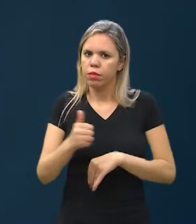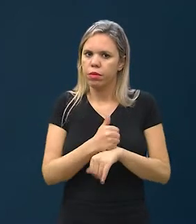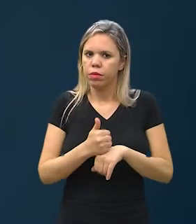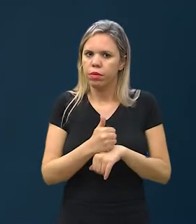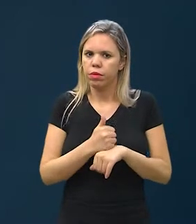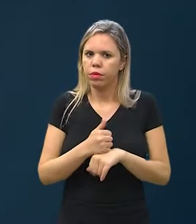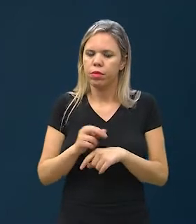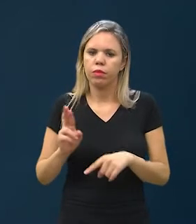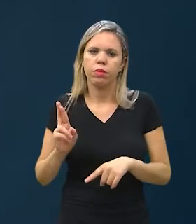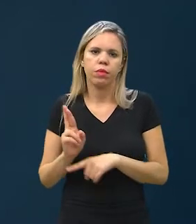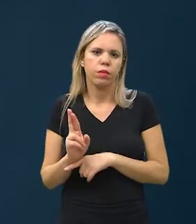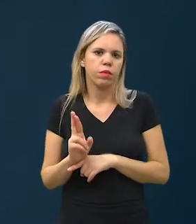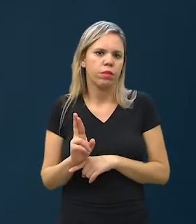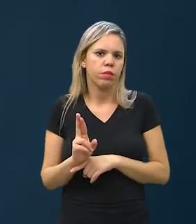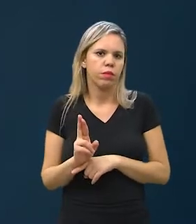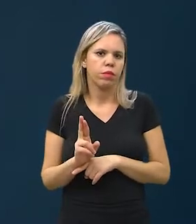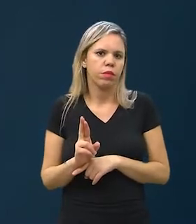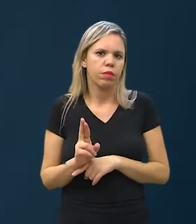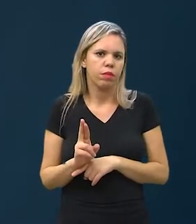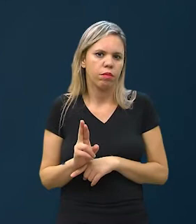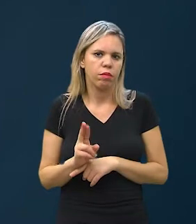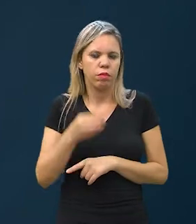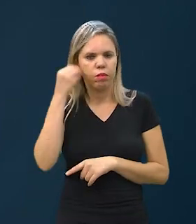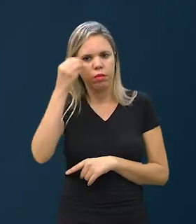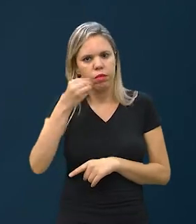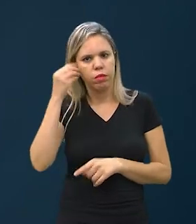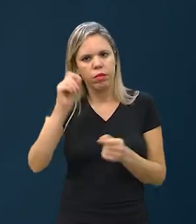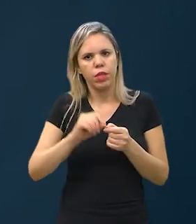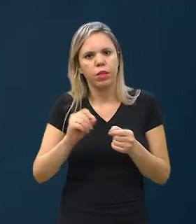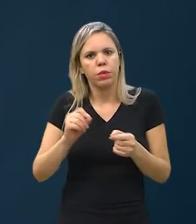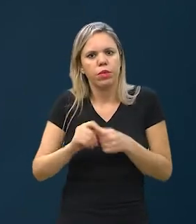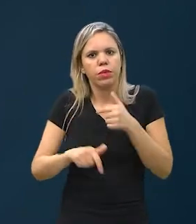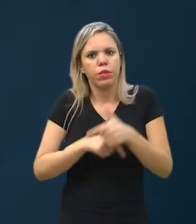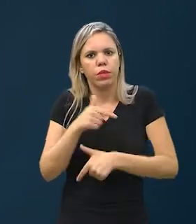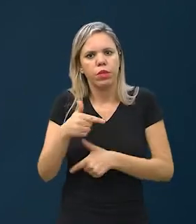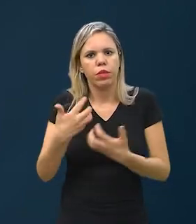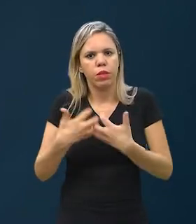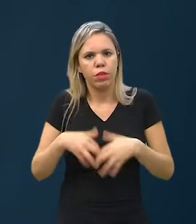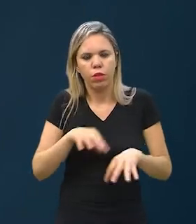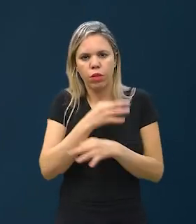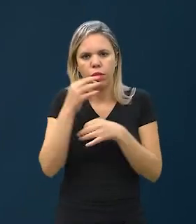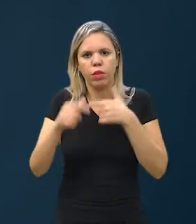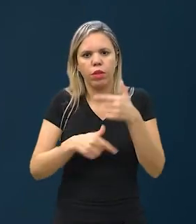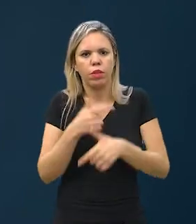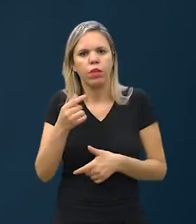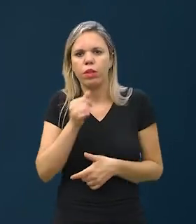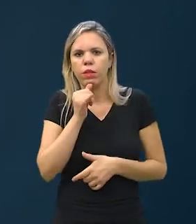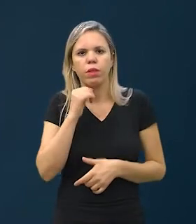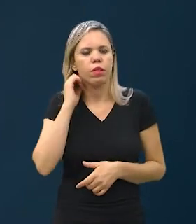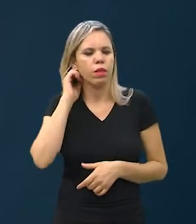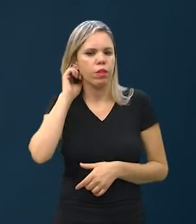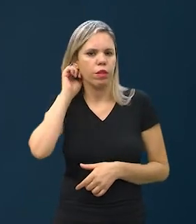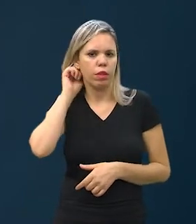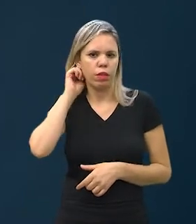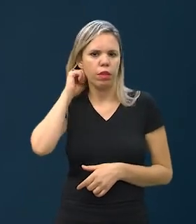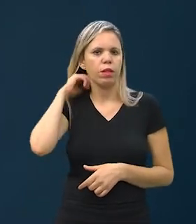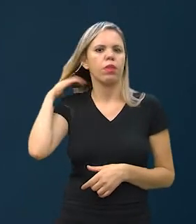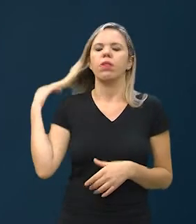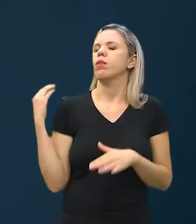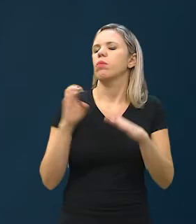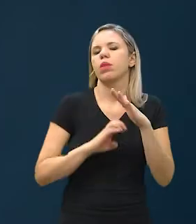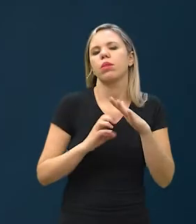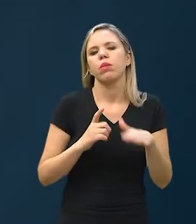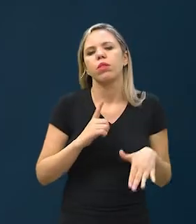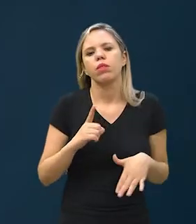conhecer profissionais de referência gabaritado para fazer um bom trabalho. Vou dar um